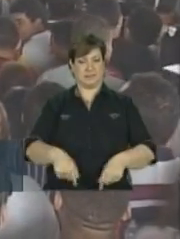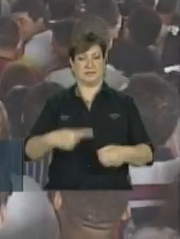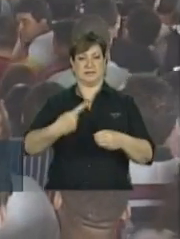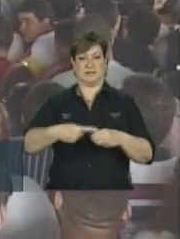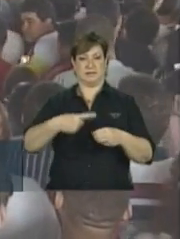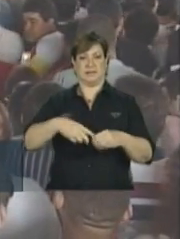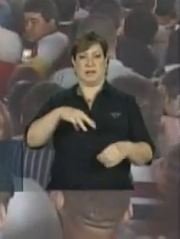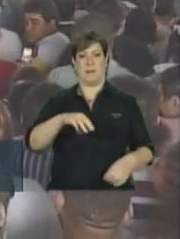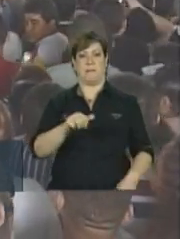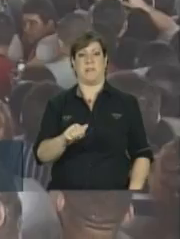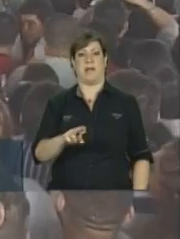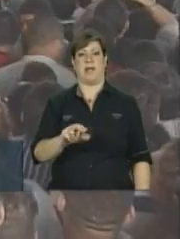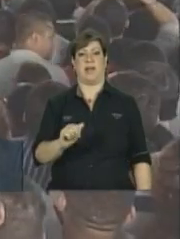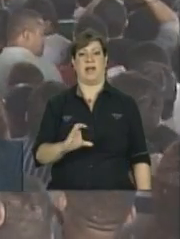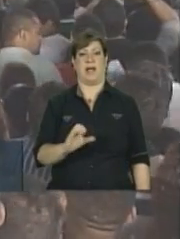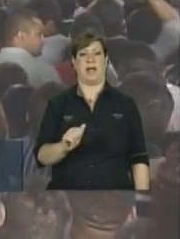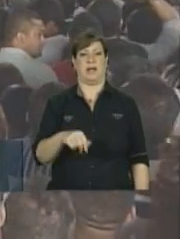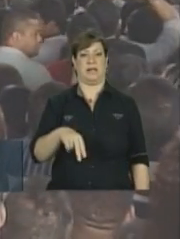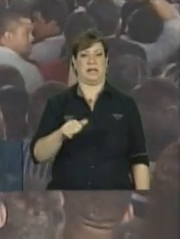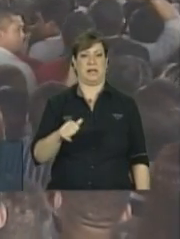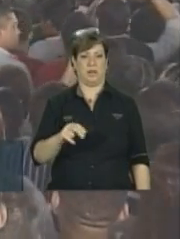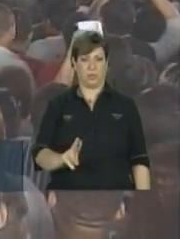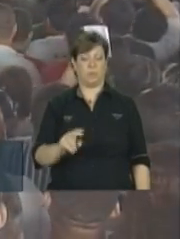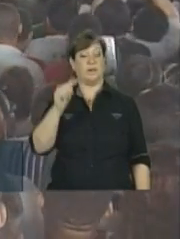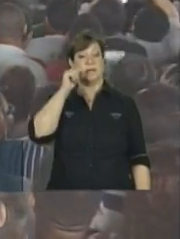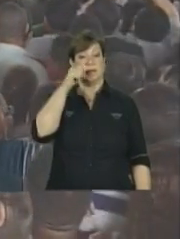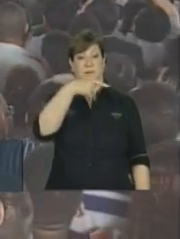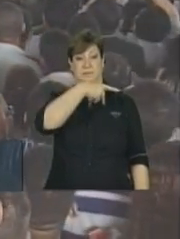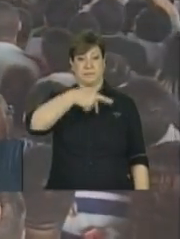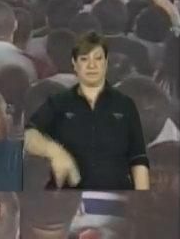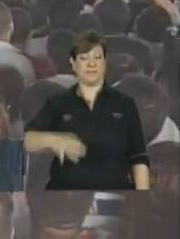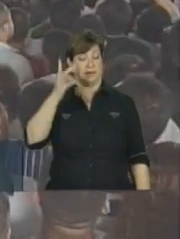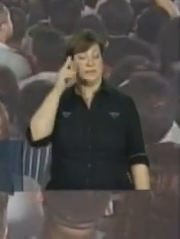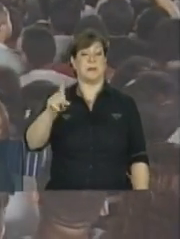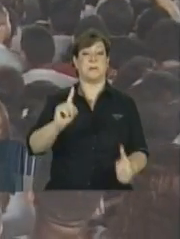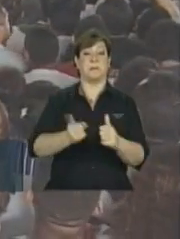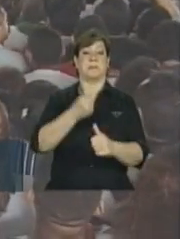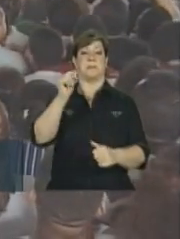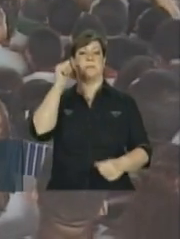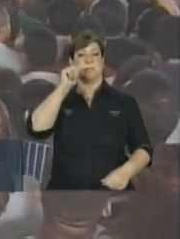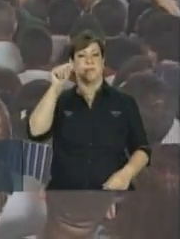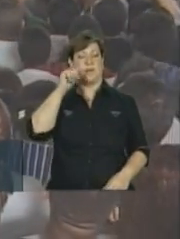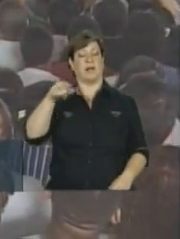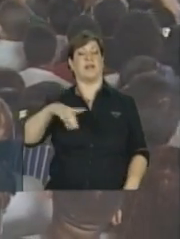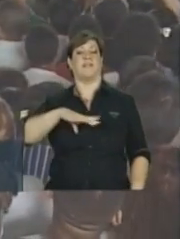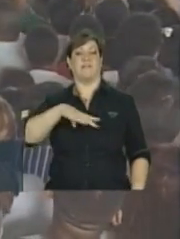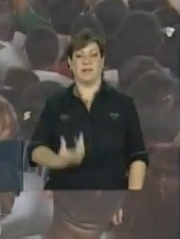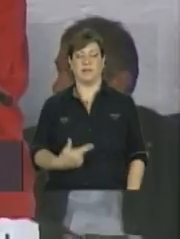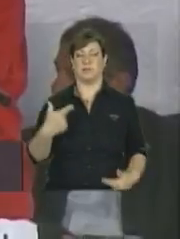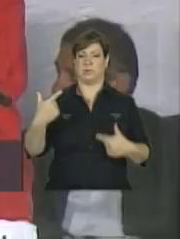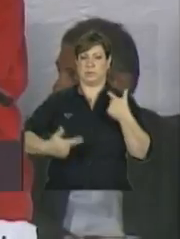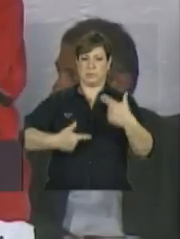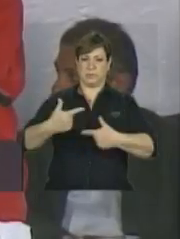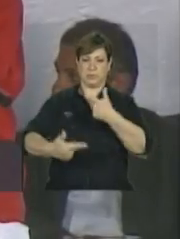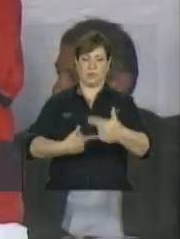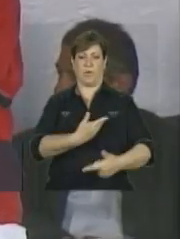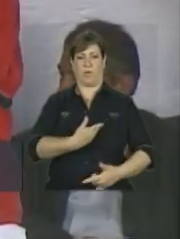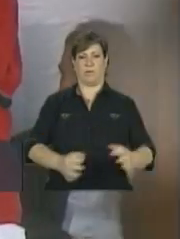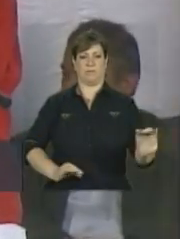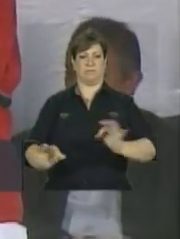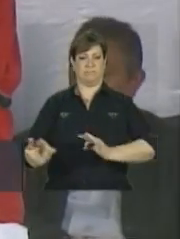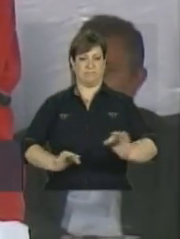de Maracanaú a presidenta da República, a primeira mulher que enfrenta o desafio de